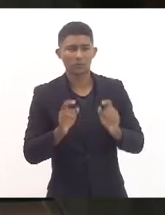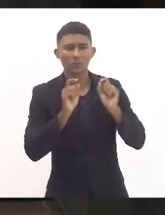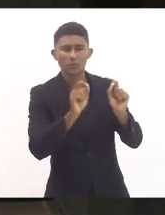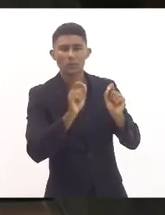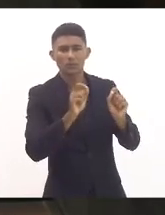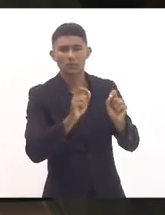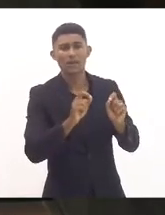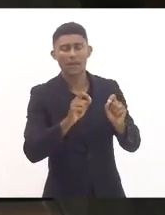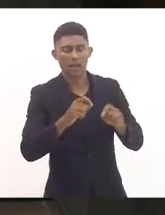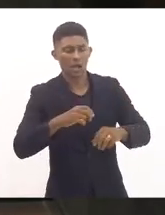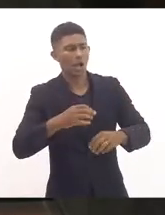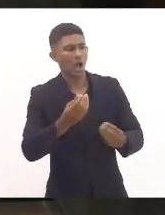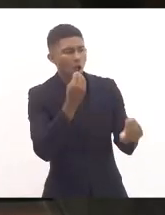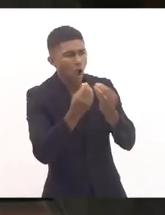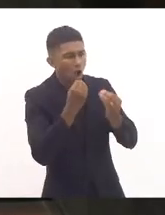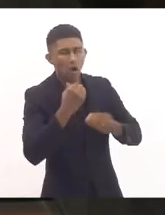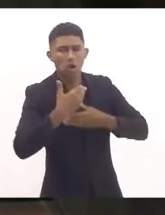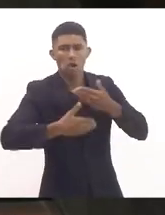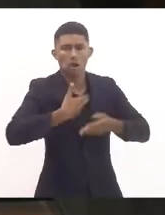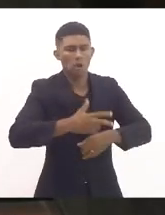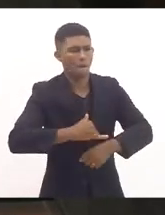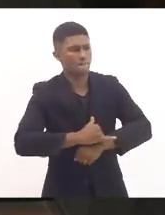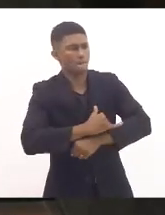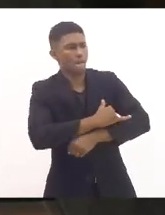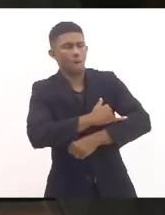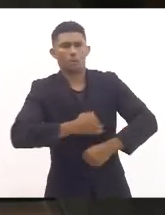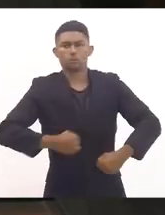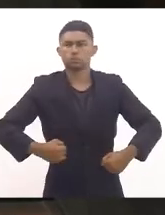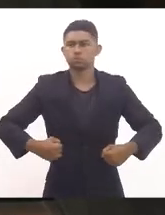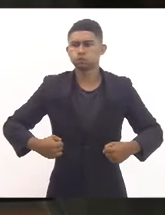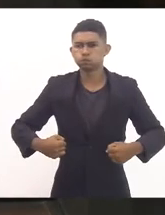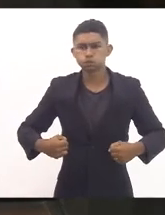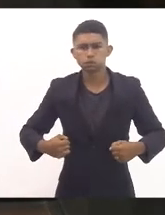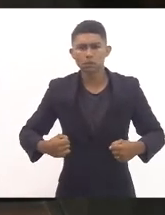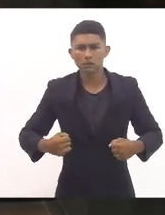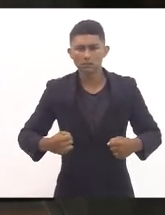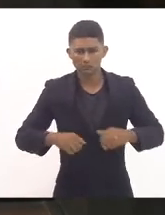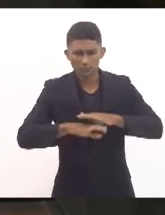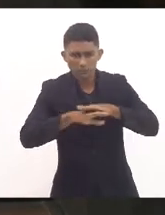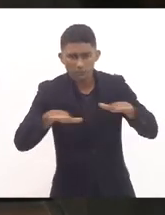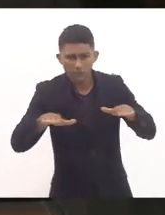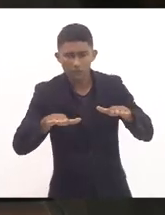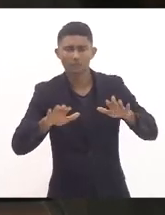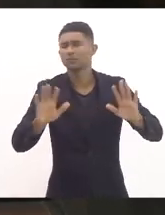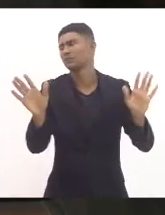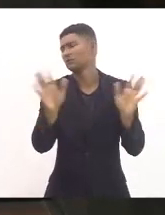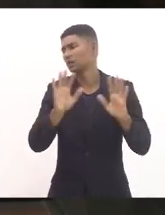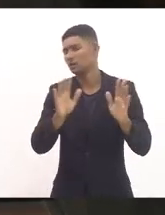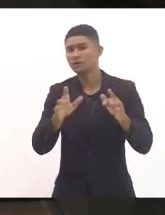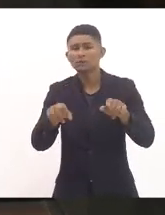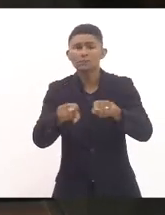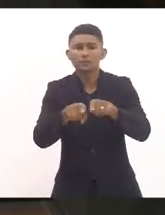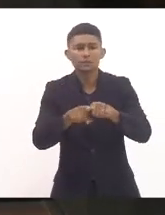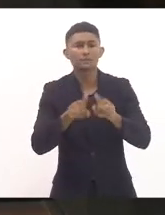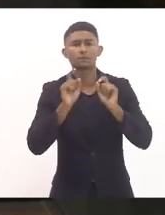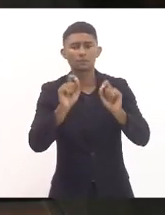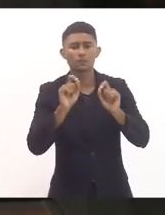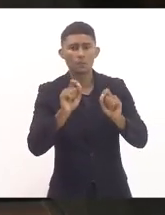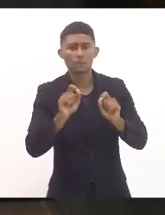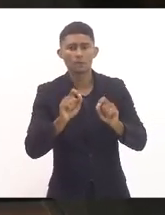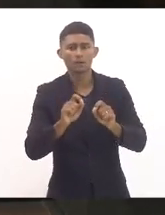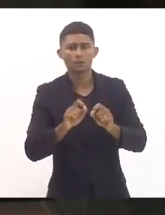provocando obesidade. Daí também deriva, junto com a obesidade ou não,